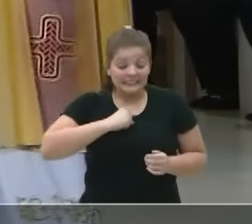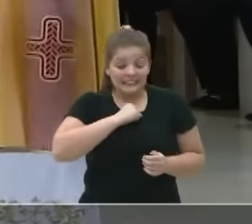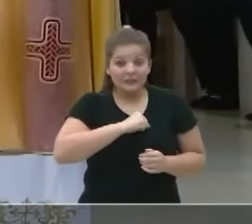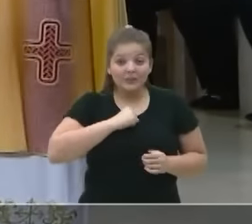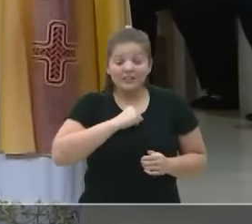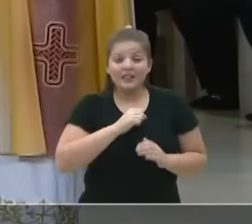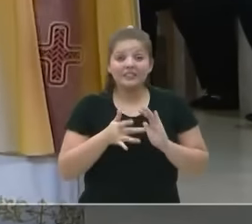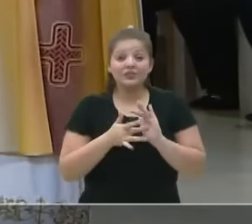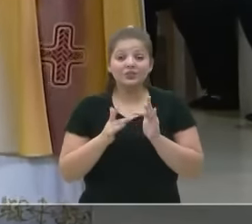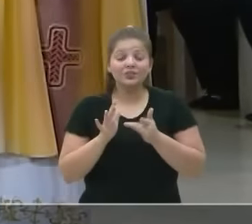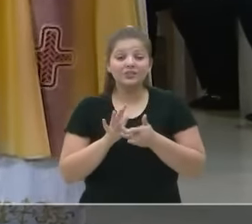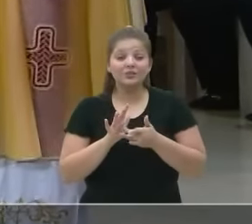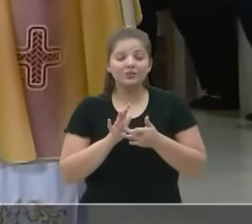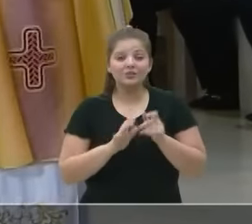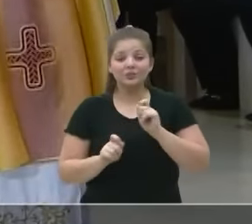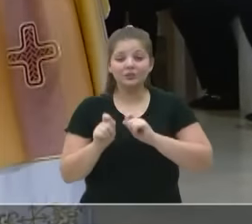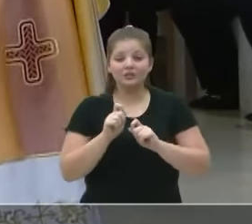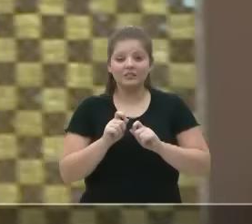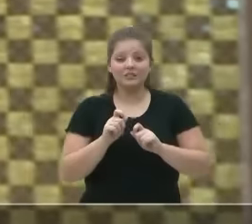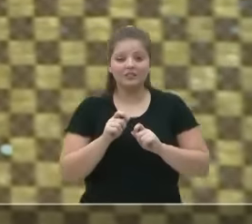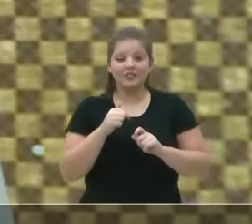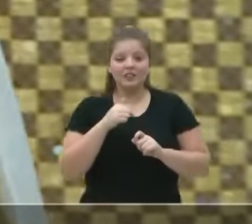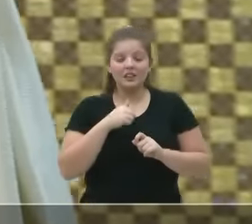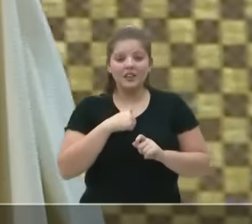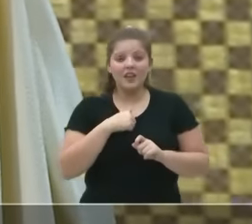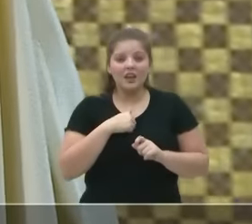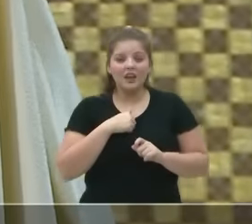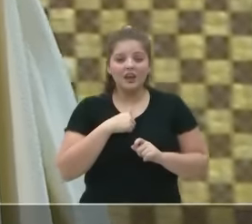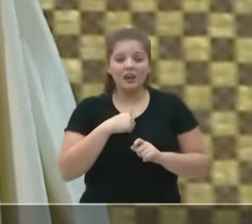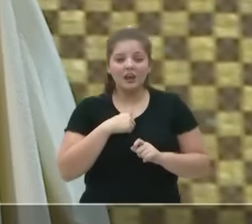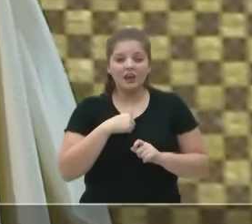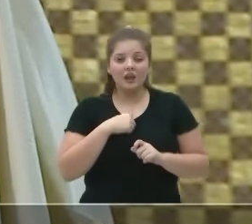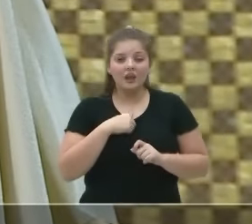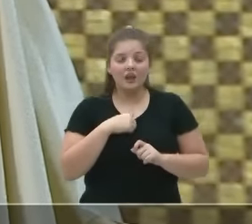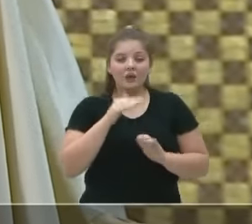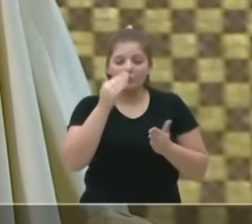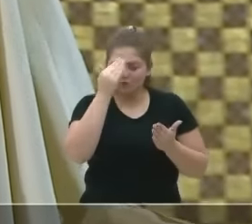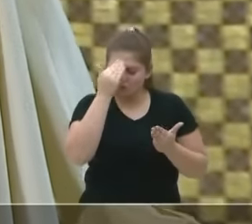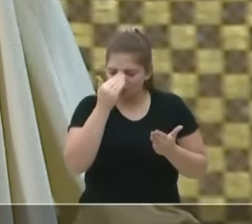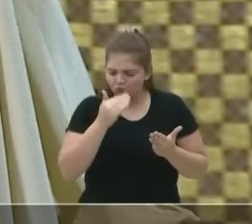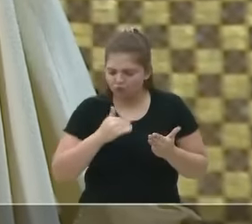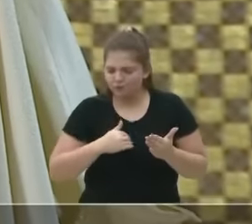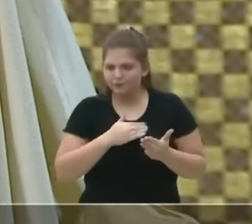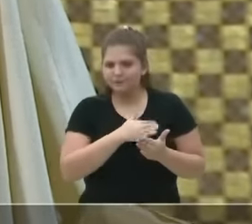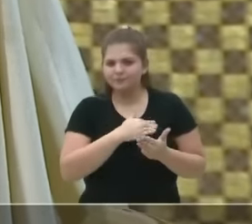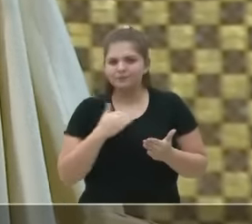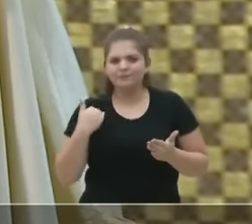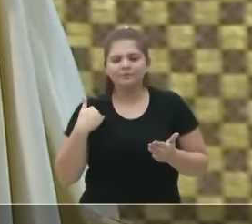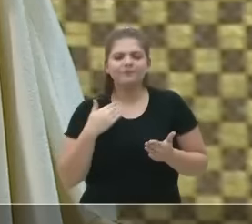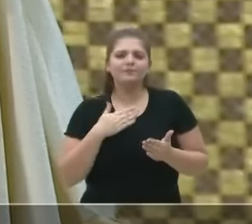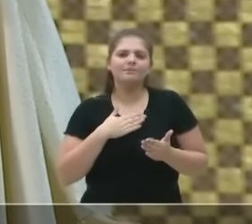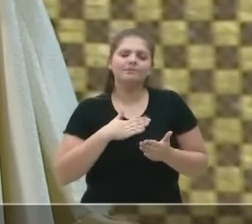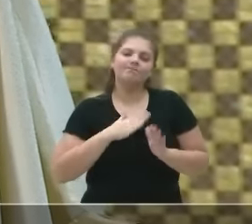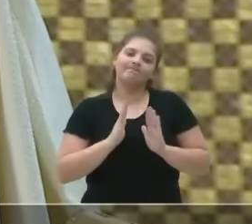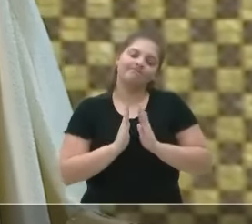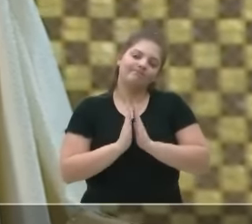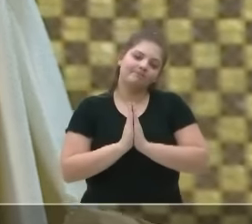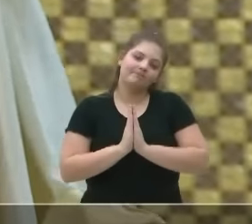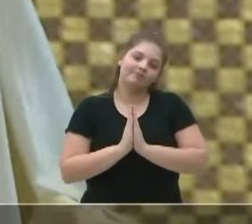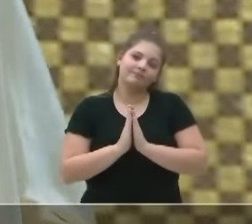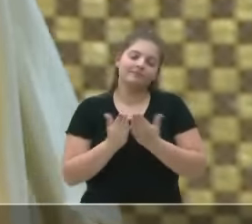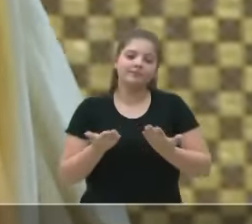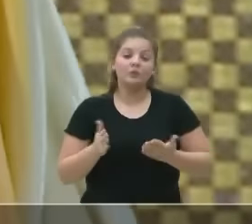de Jesus, eu te absolvo em nome do Pai, do Filho, do Espírito